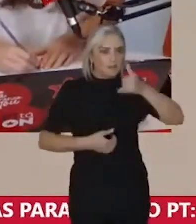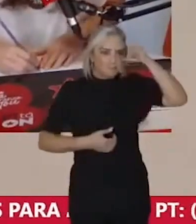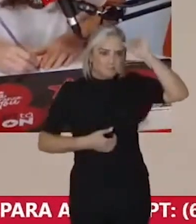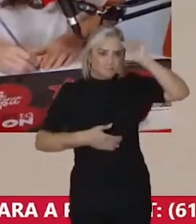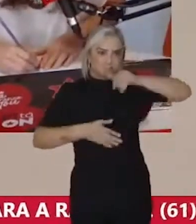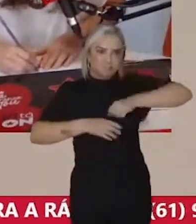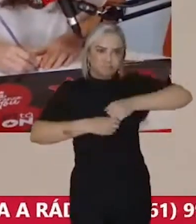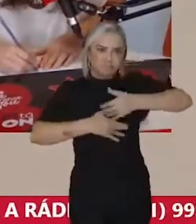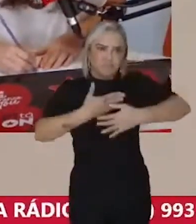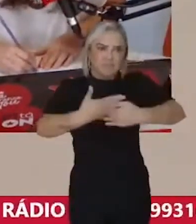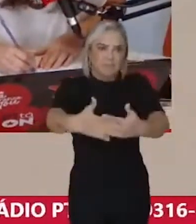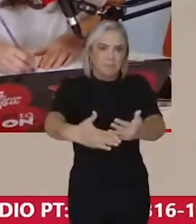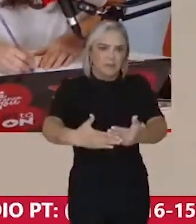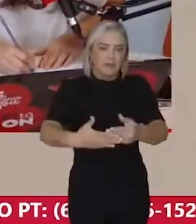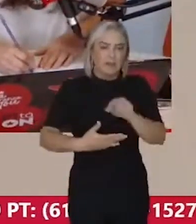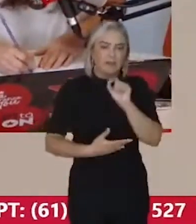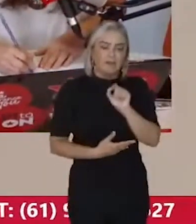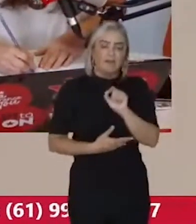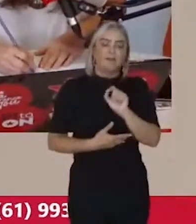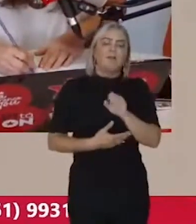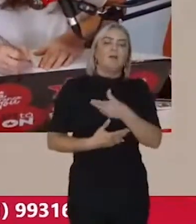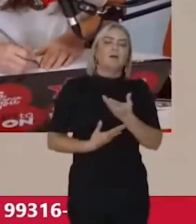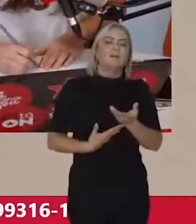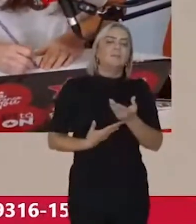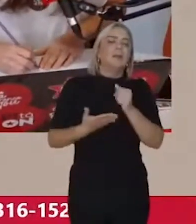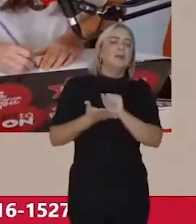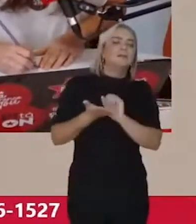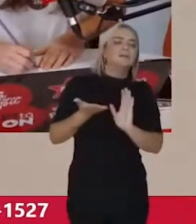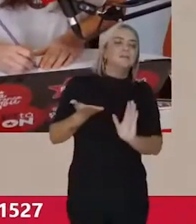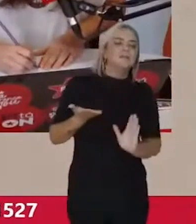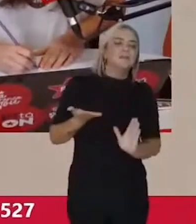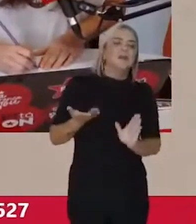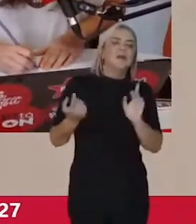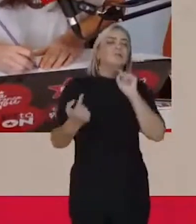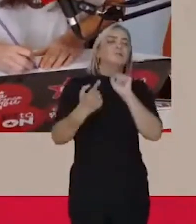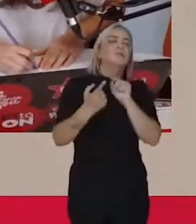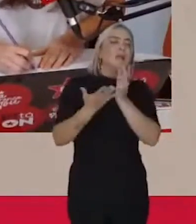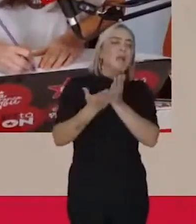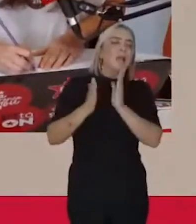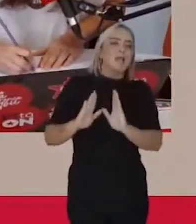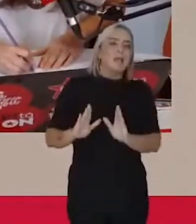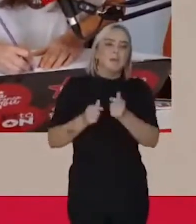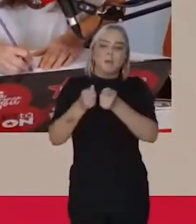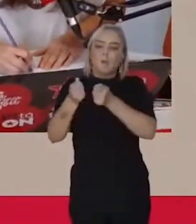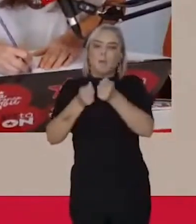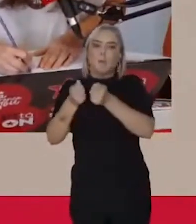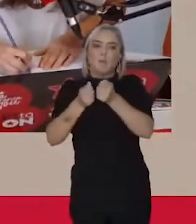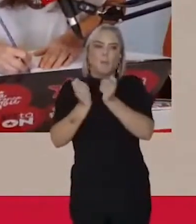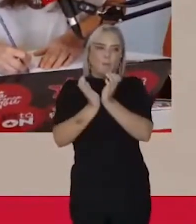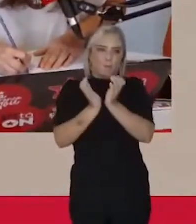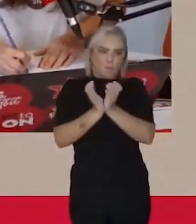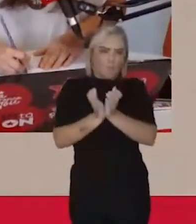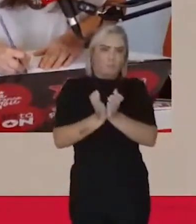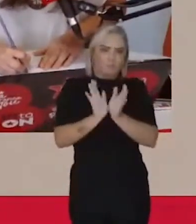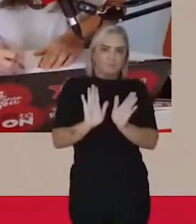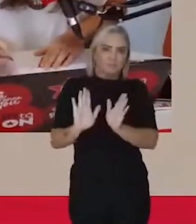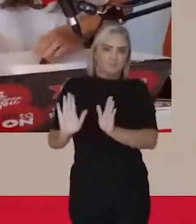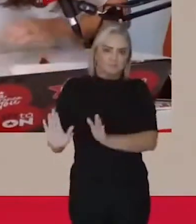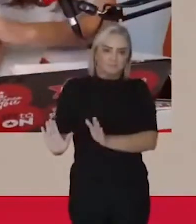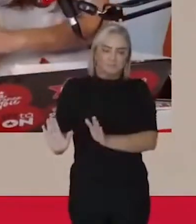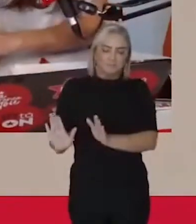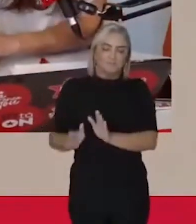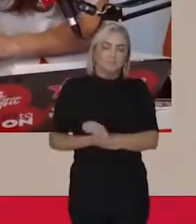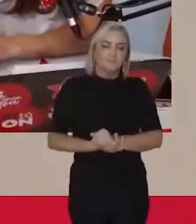mais pela inação ou até mesmo pela ação que objetiva destruir os órgãos de controle. Então, a SMAD tem